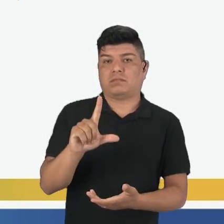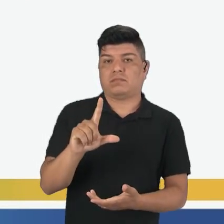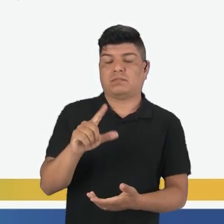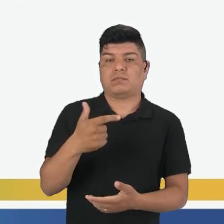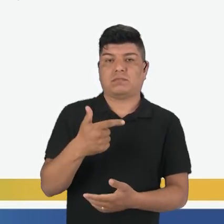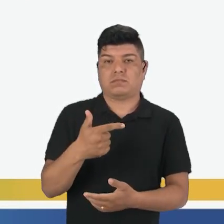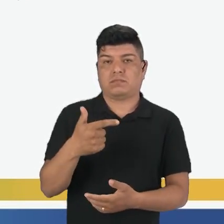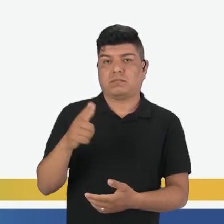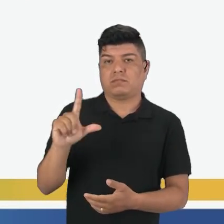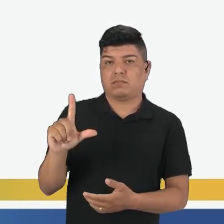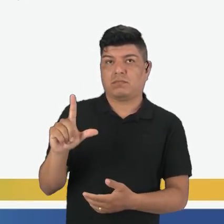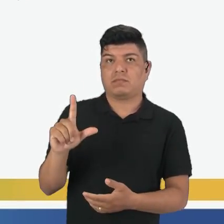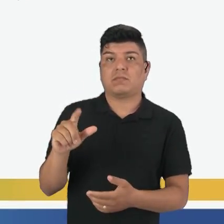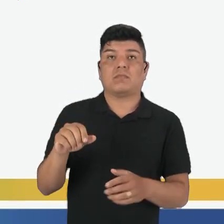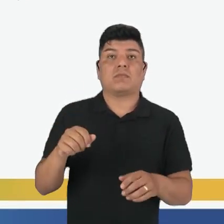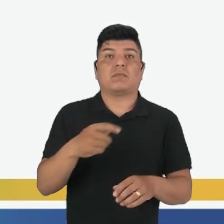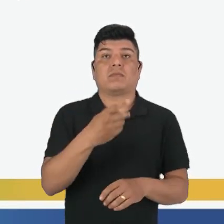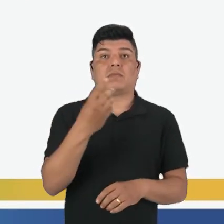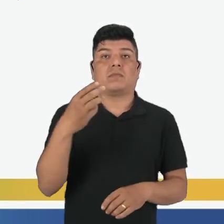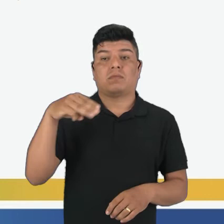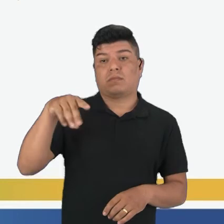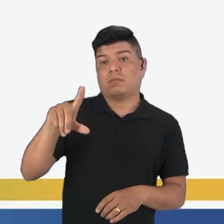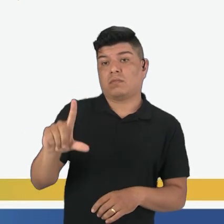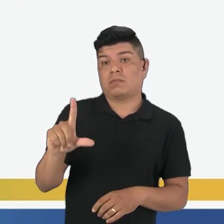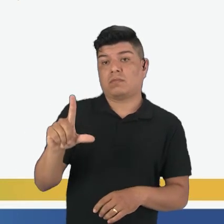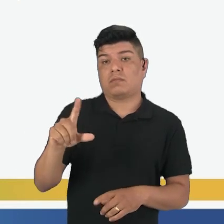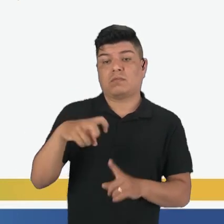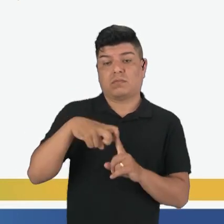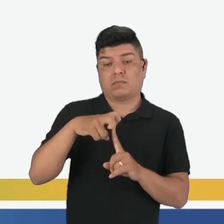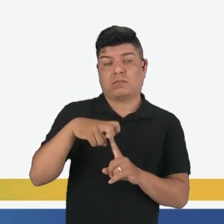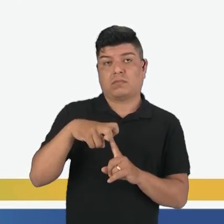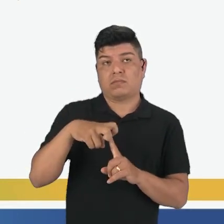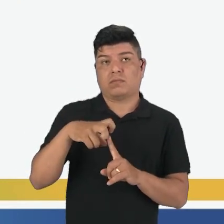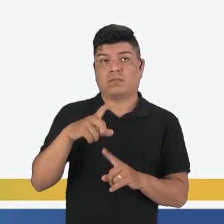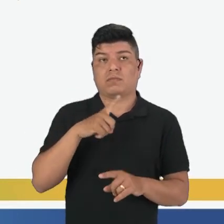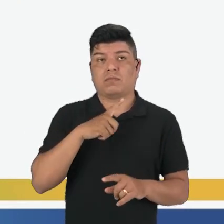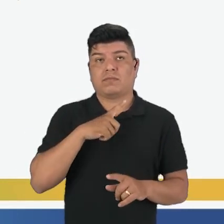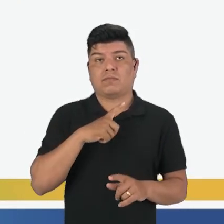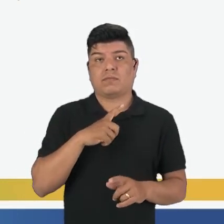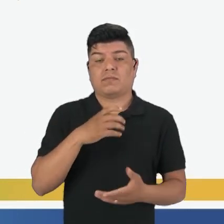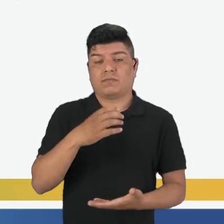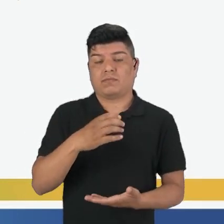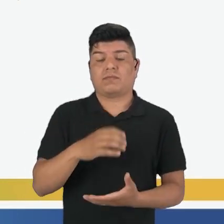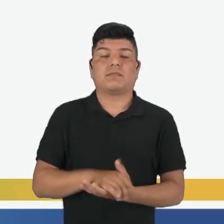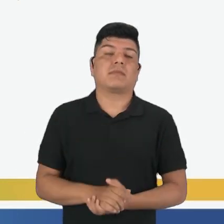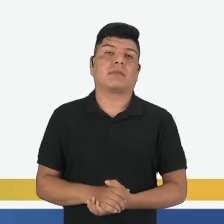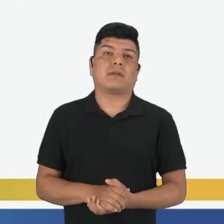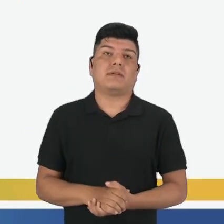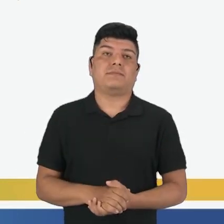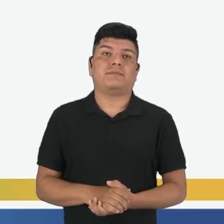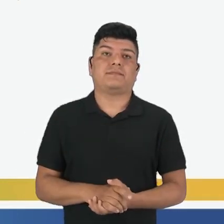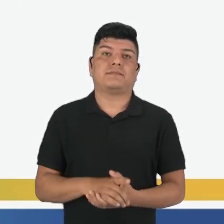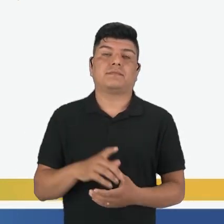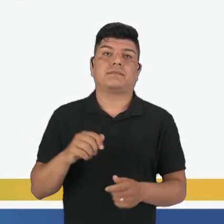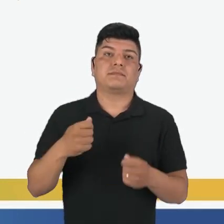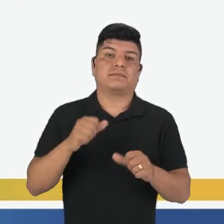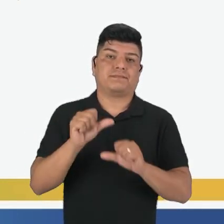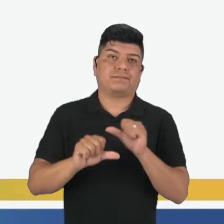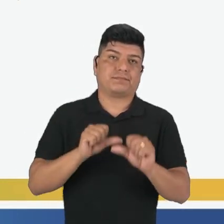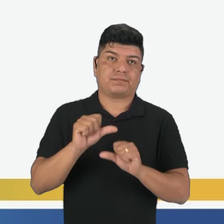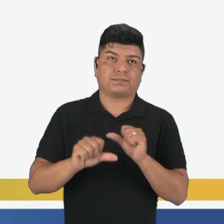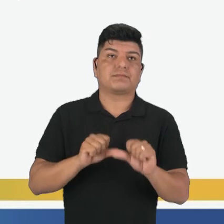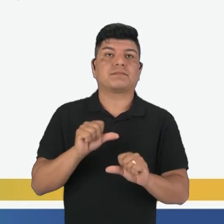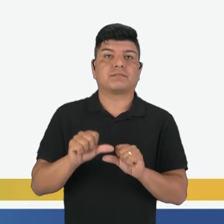litros. Quantos mililitros de refrigerante há na garrafa? Aí eu já vou ter que